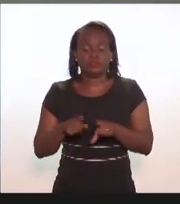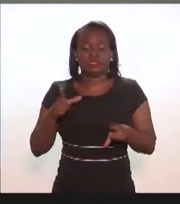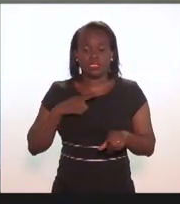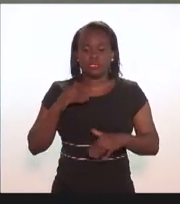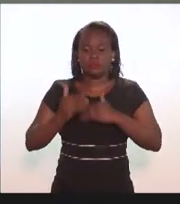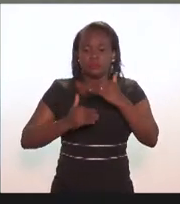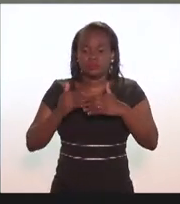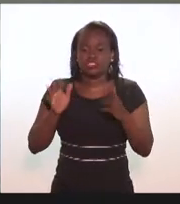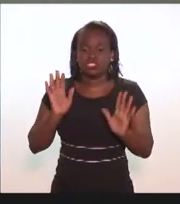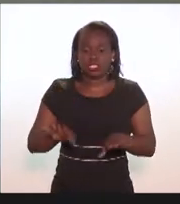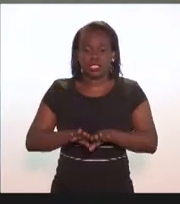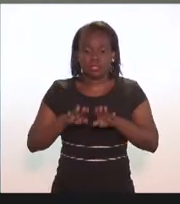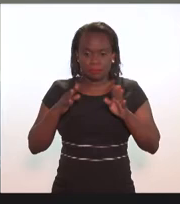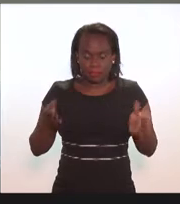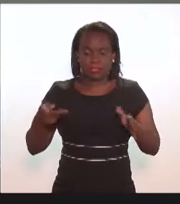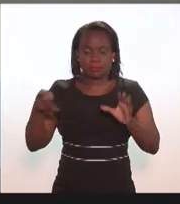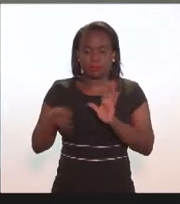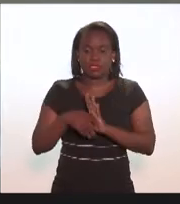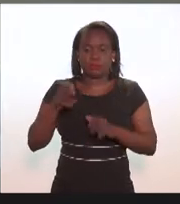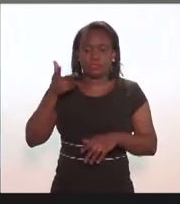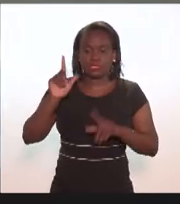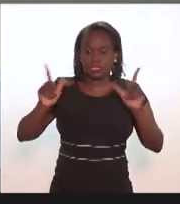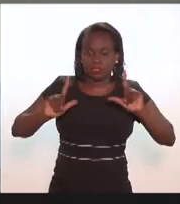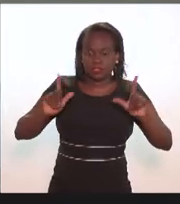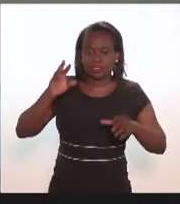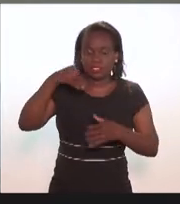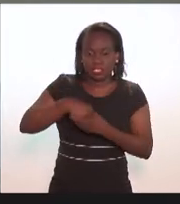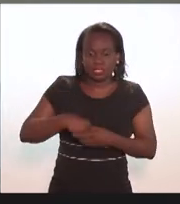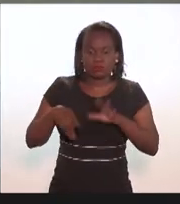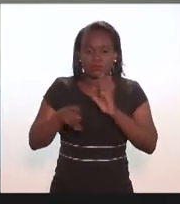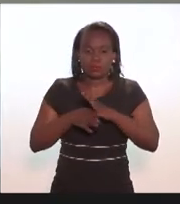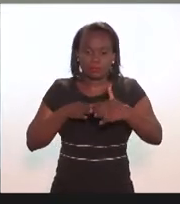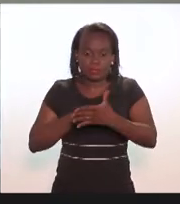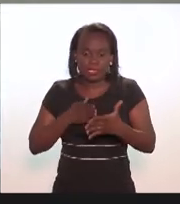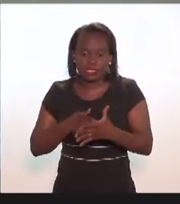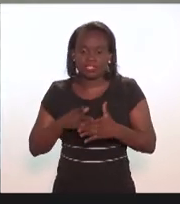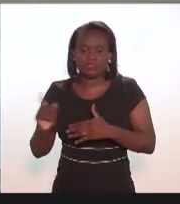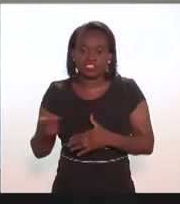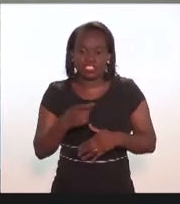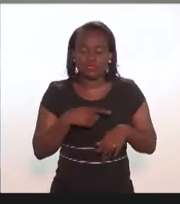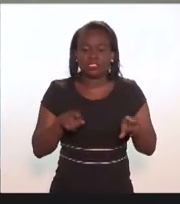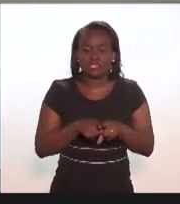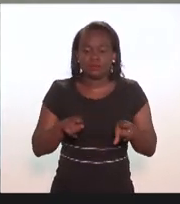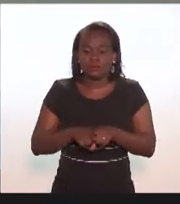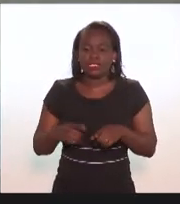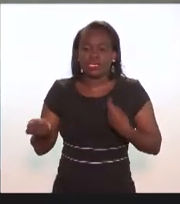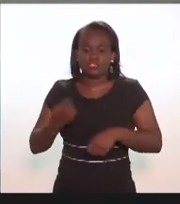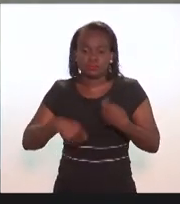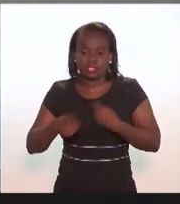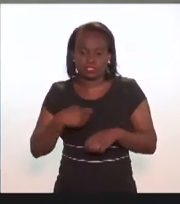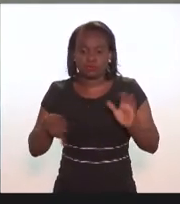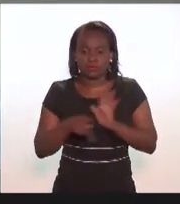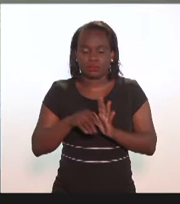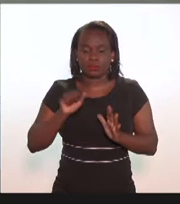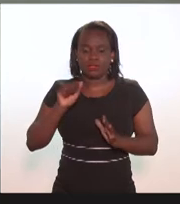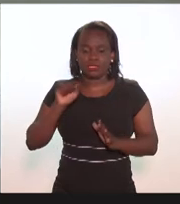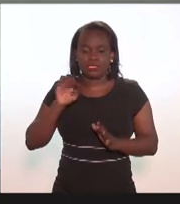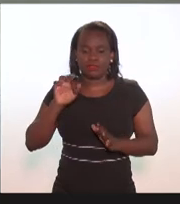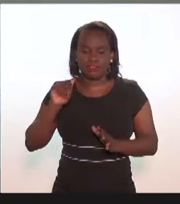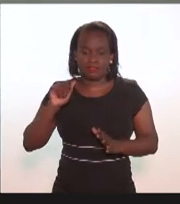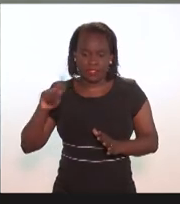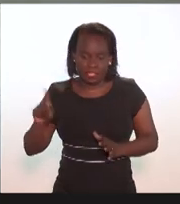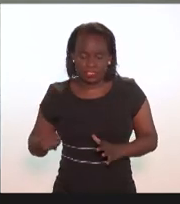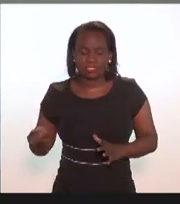processo já aberto de circuito interno de TV, tanto para a barreira fiscal quanto para as unidades administrativas da Cefaz,